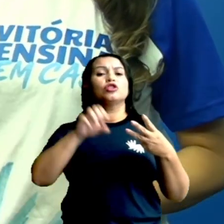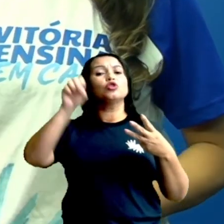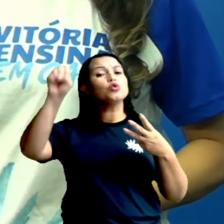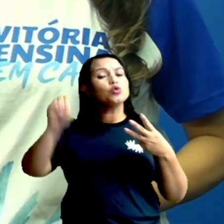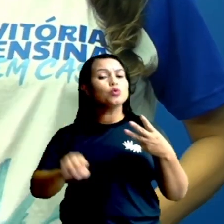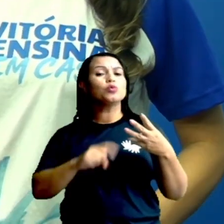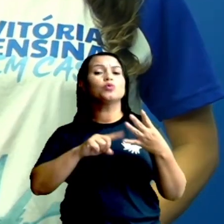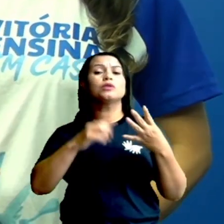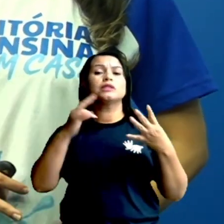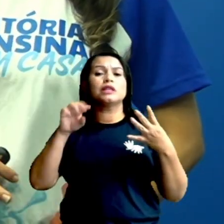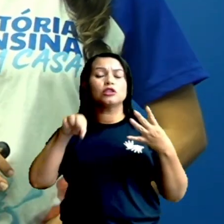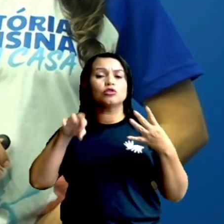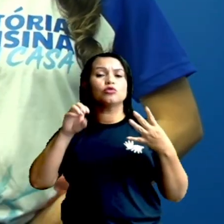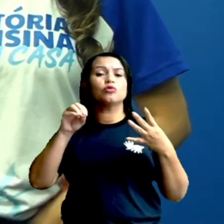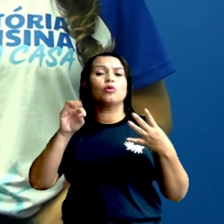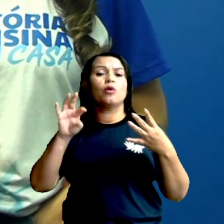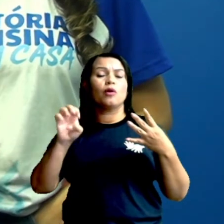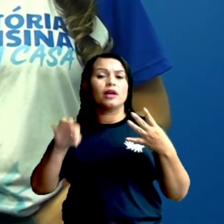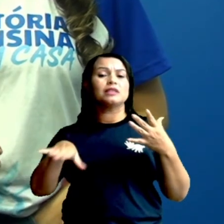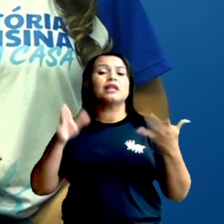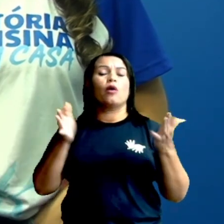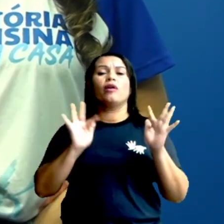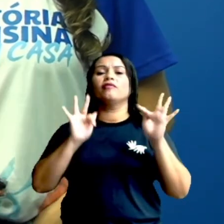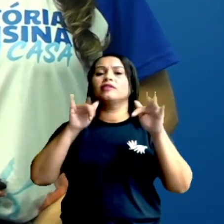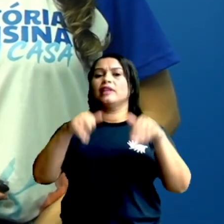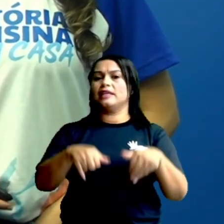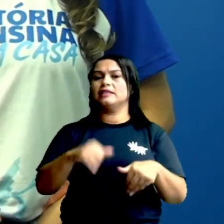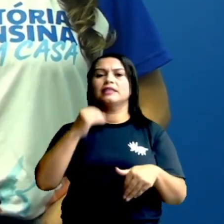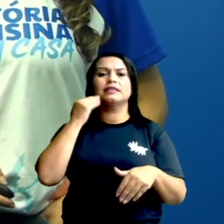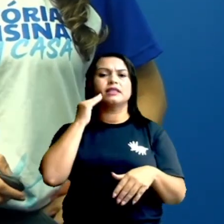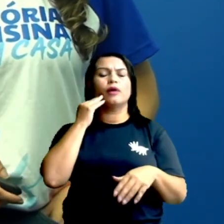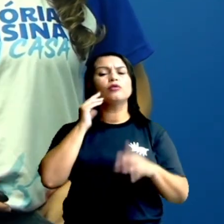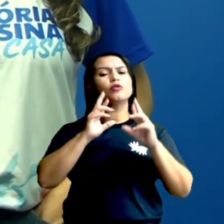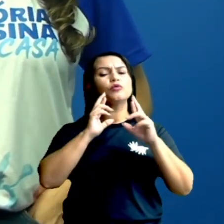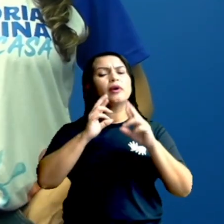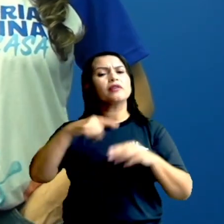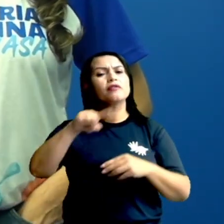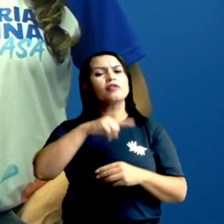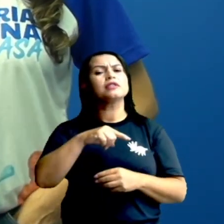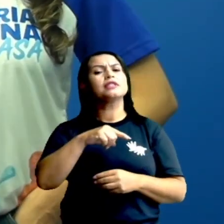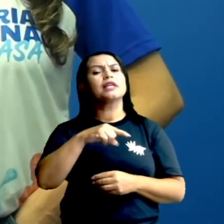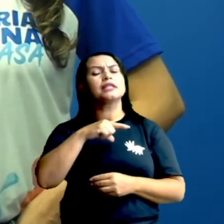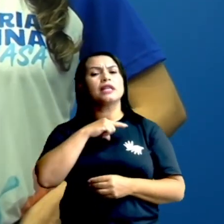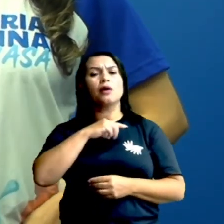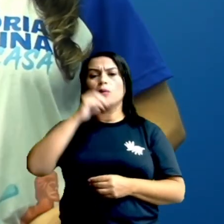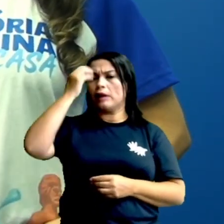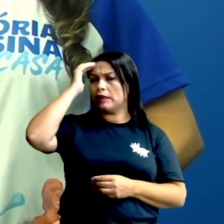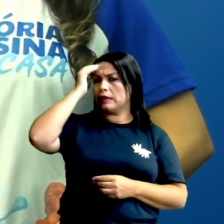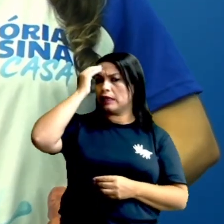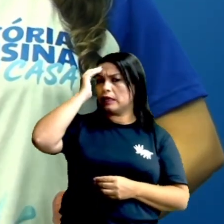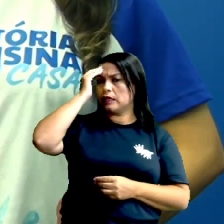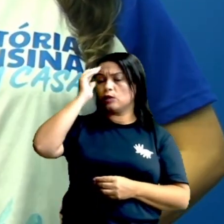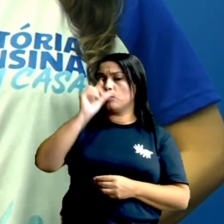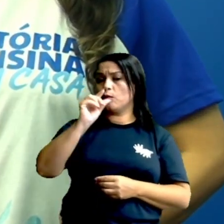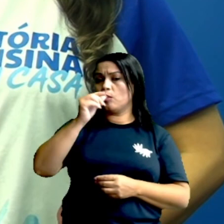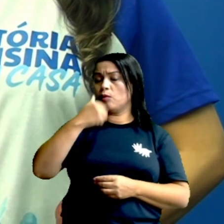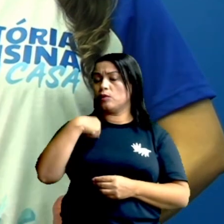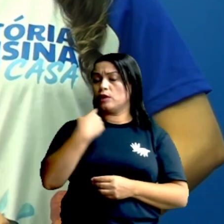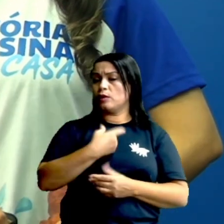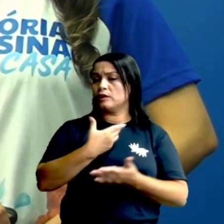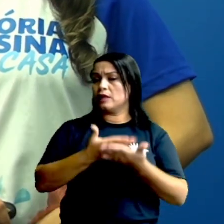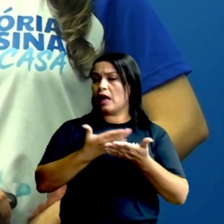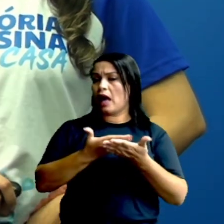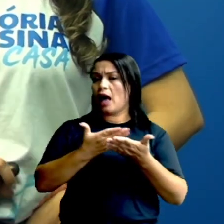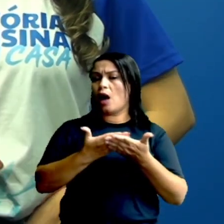sul, centro-oeste e agora a gente está finalizando. Então, espero que vocês tenham compreendido um pouco da nossa aula,